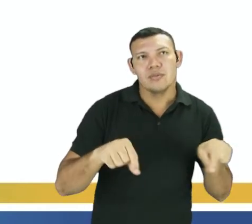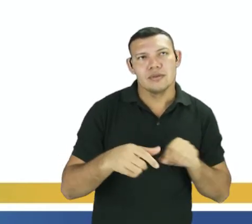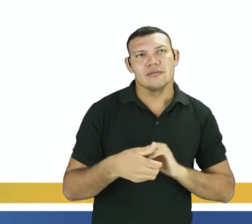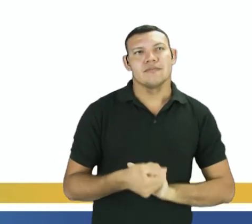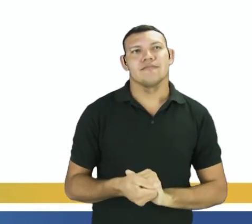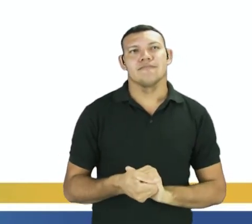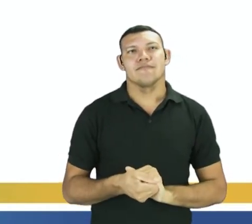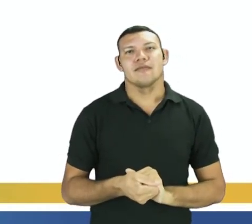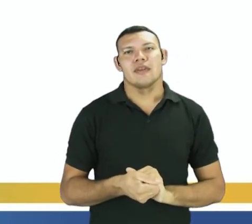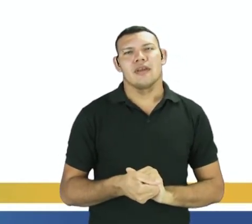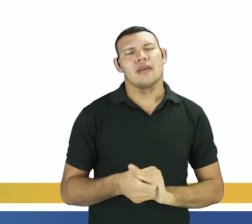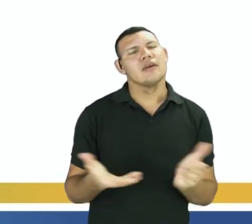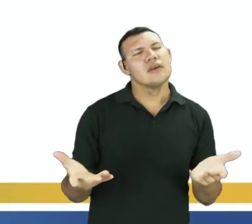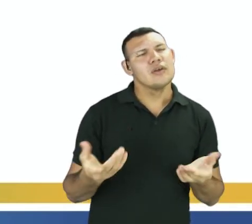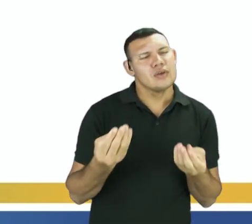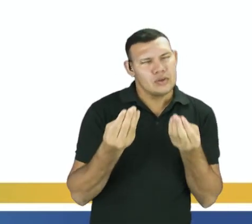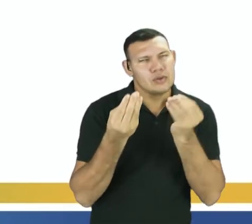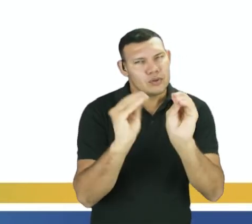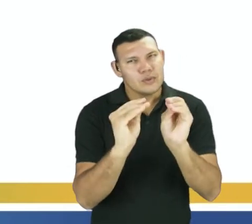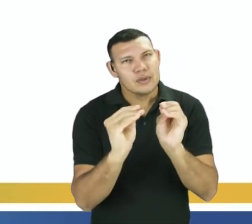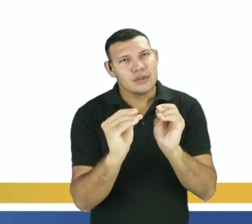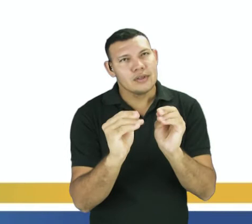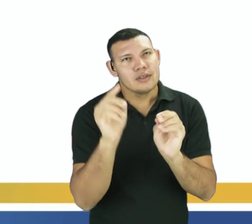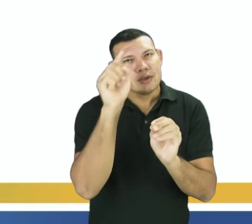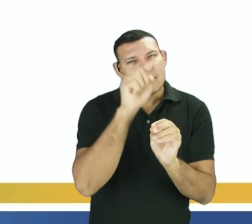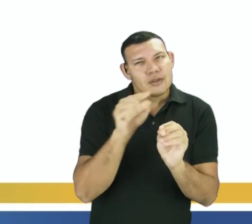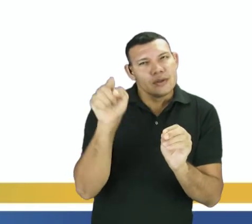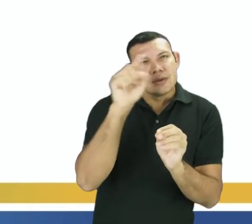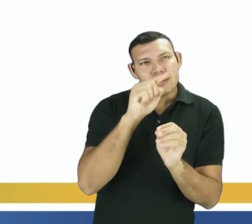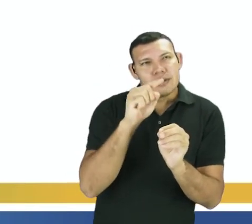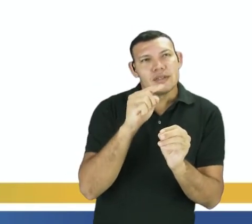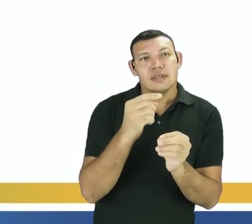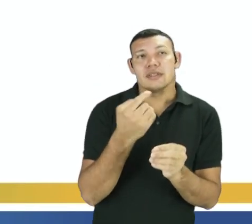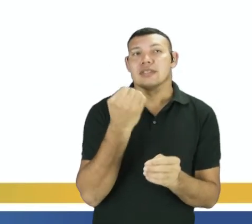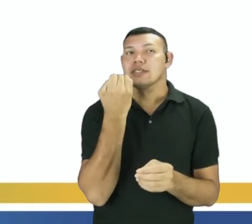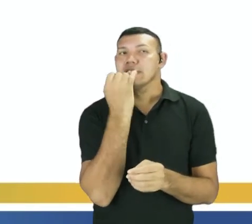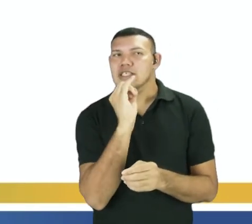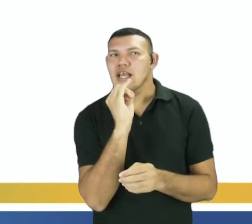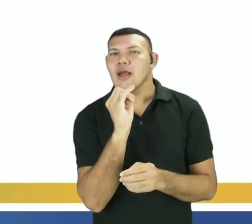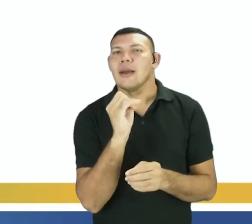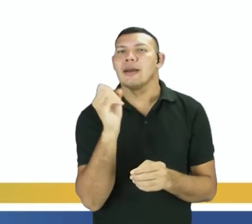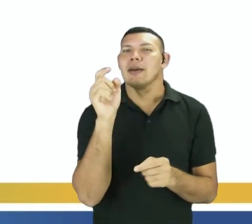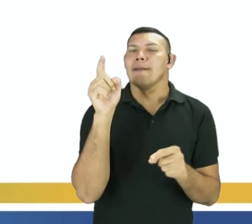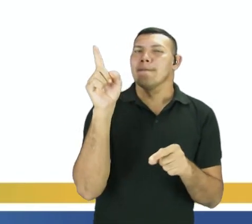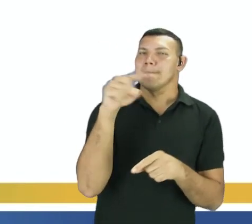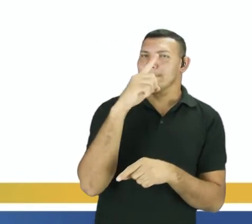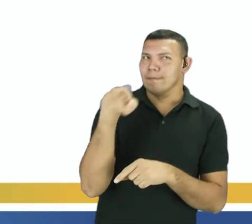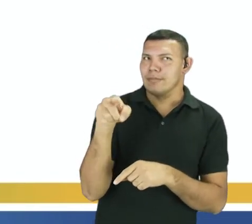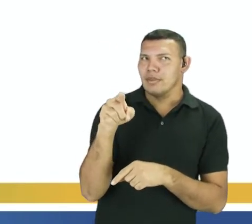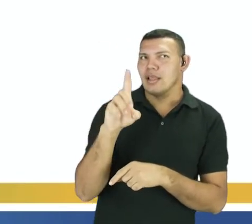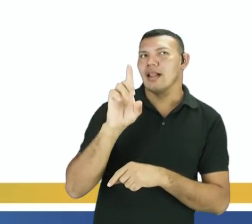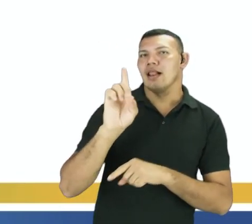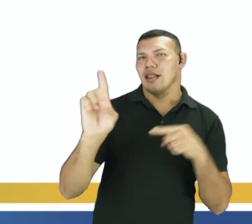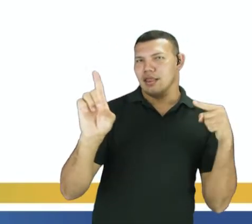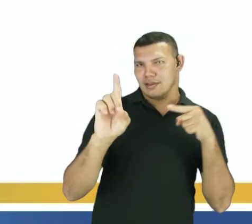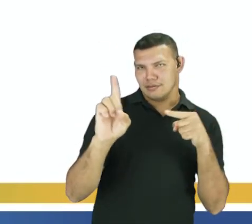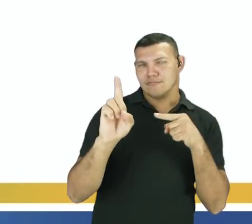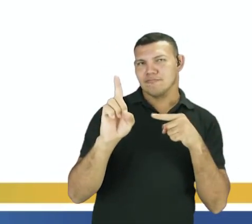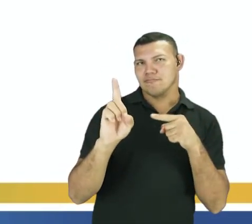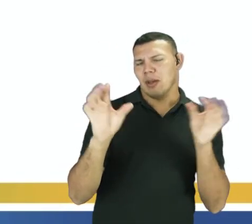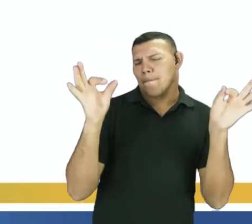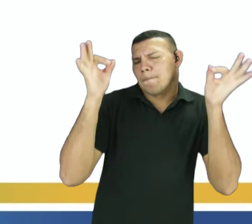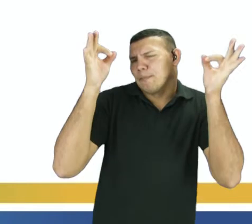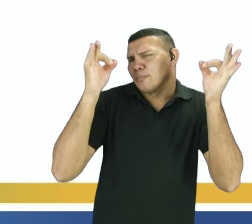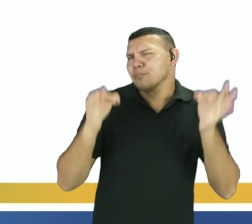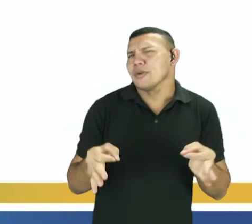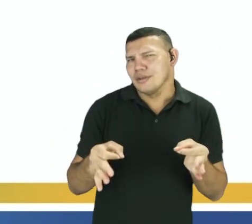fritas. Olha só, eu vou marcar para você os conectores. E você vai dizer para mim qual que é o conector de adição,